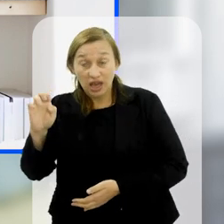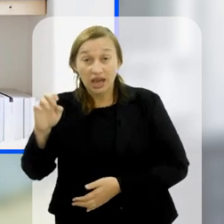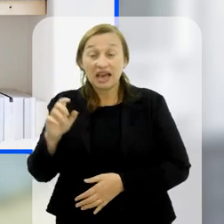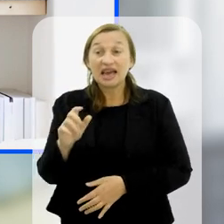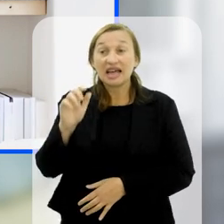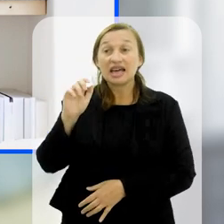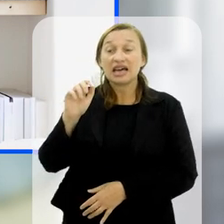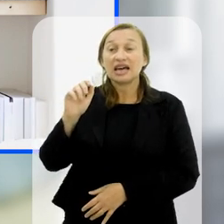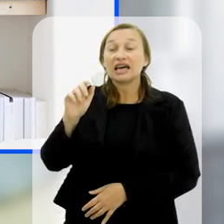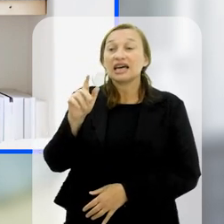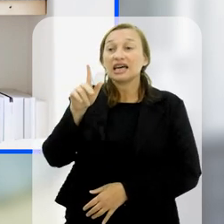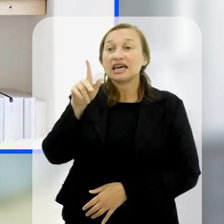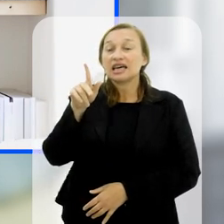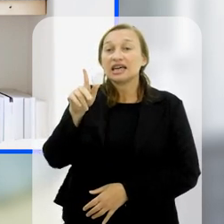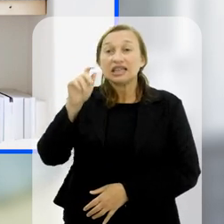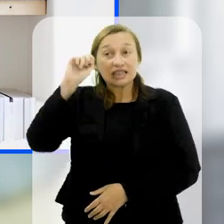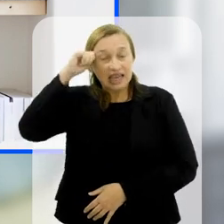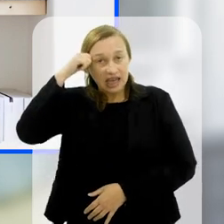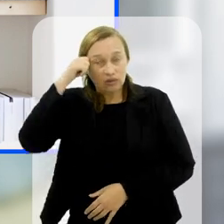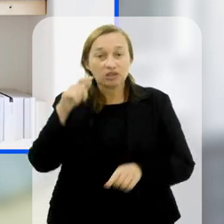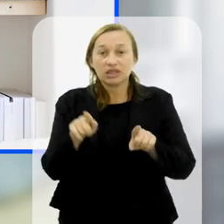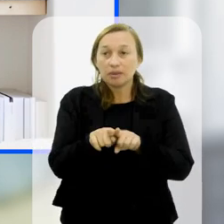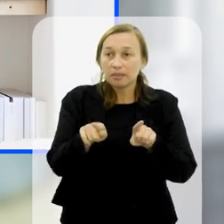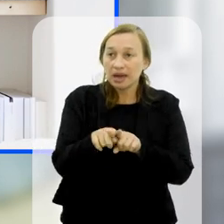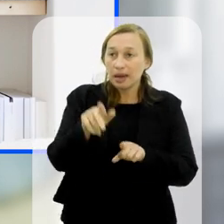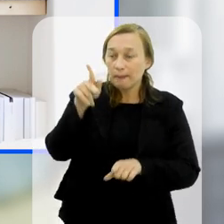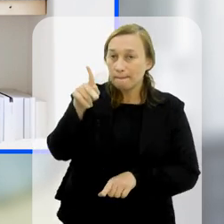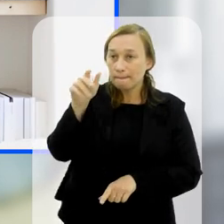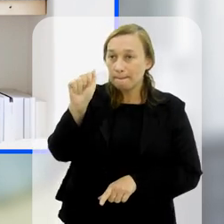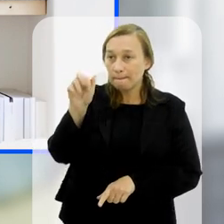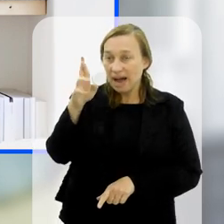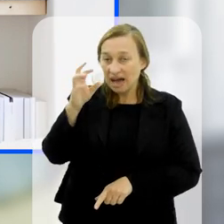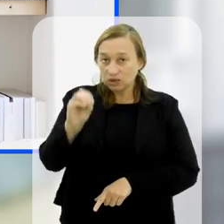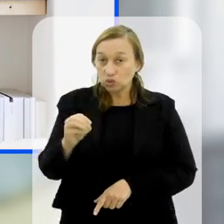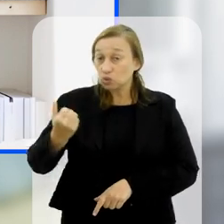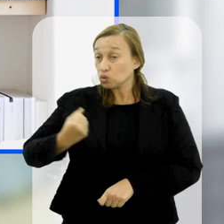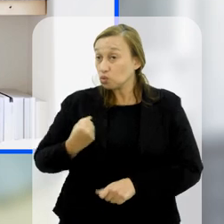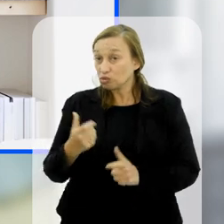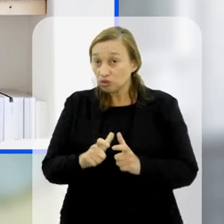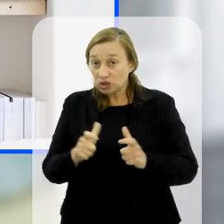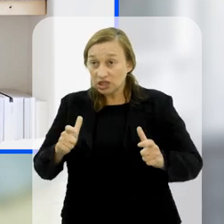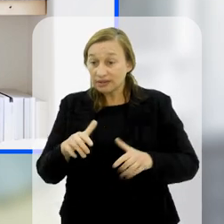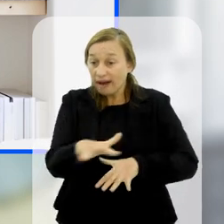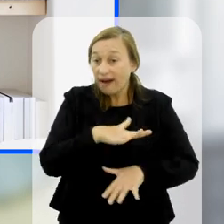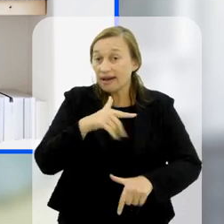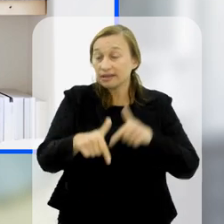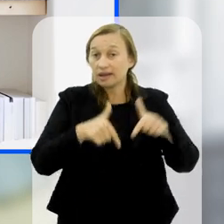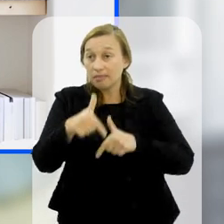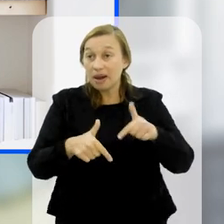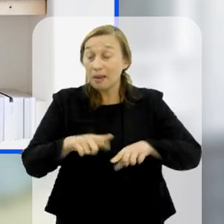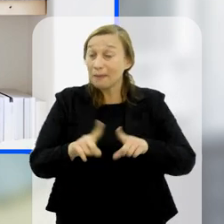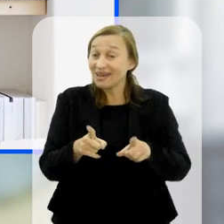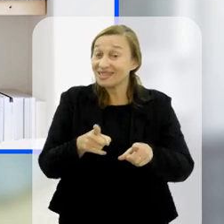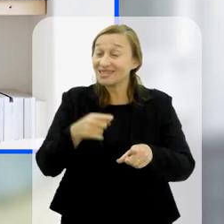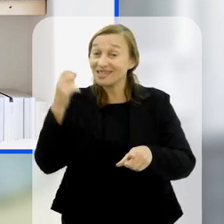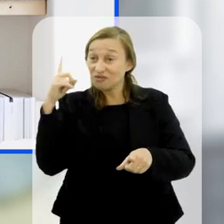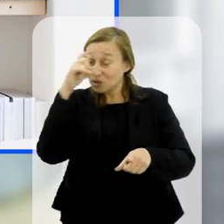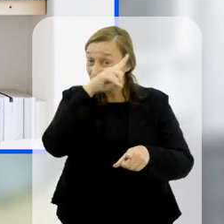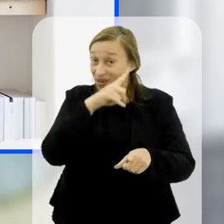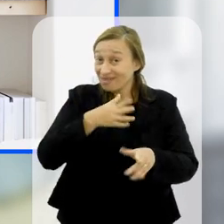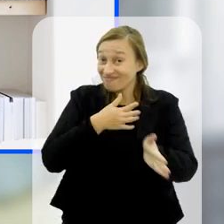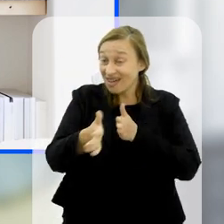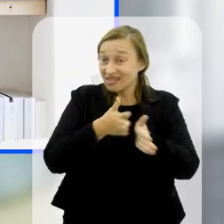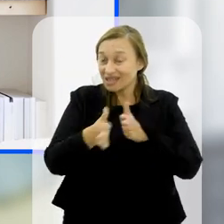pardos são maioria no mercado de trabalho, mas ainda enfrentam dificuldades em relação a salários e também no acesso à